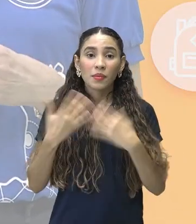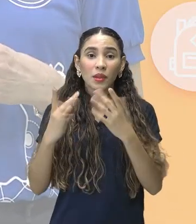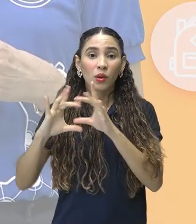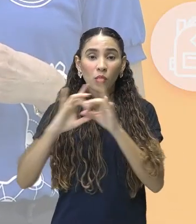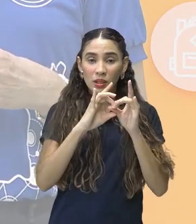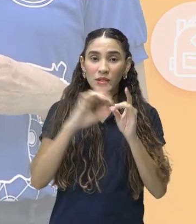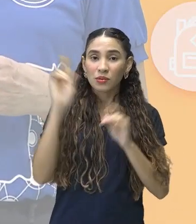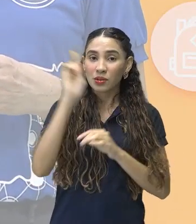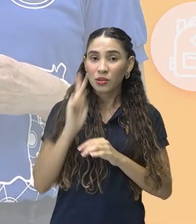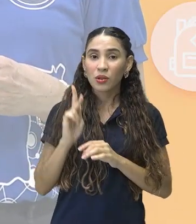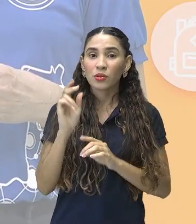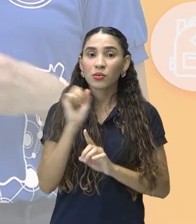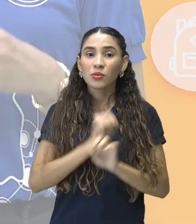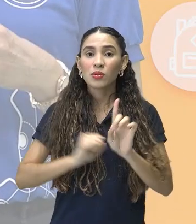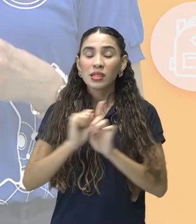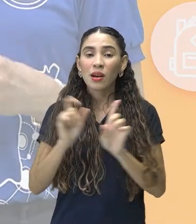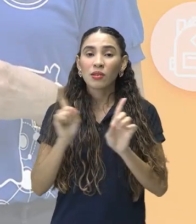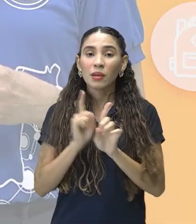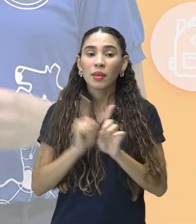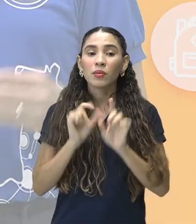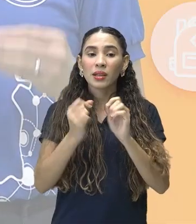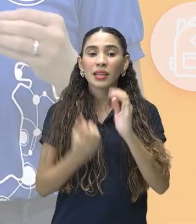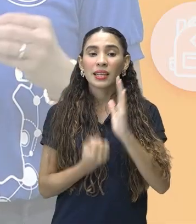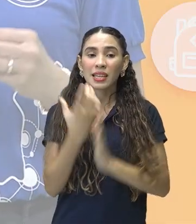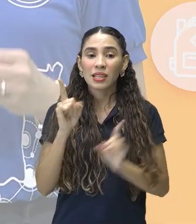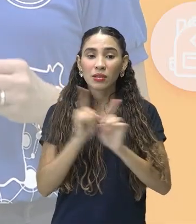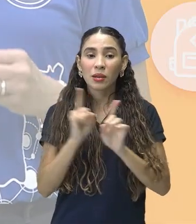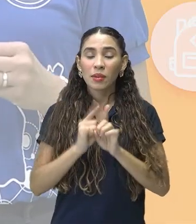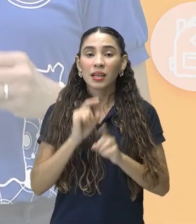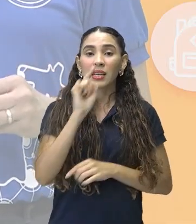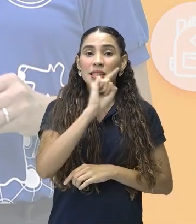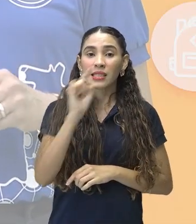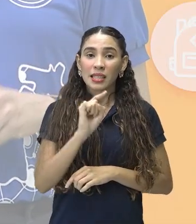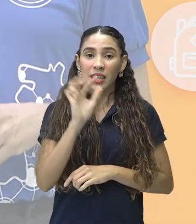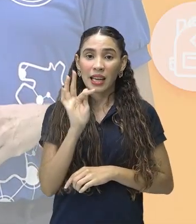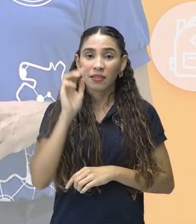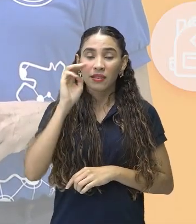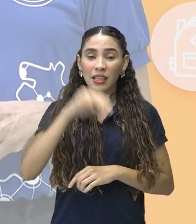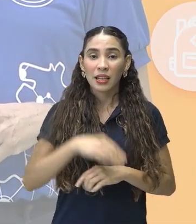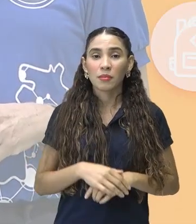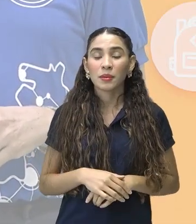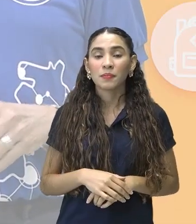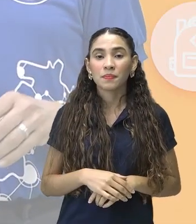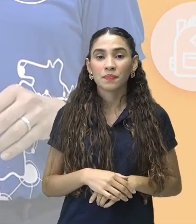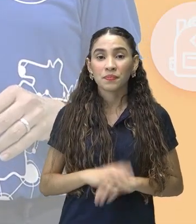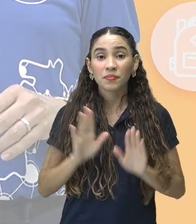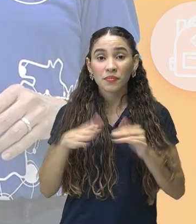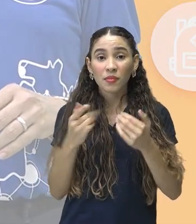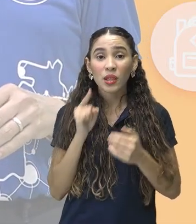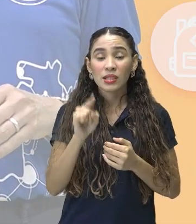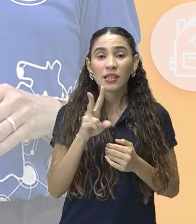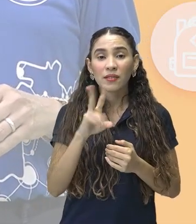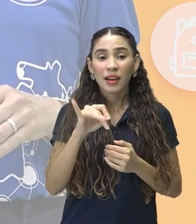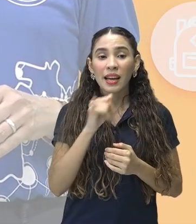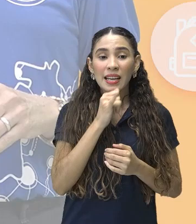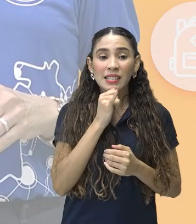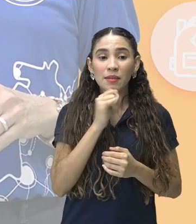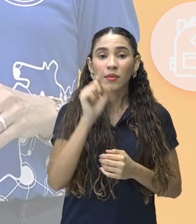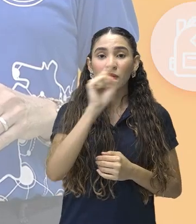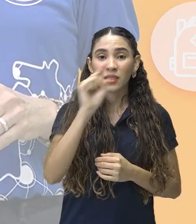contexto histórico-social de criação da Zona Franca de Manaus. Onde vocês verem essa